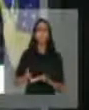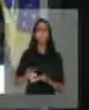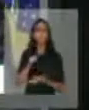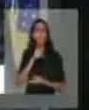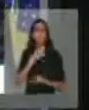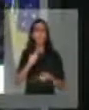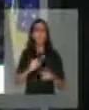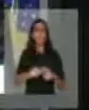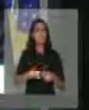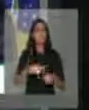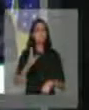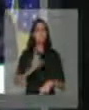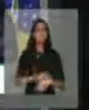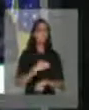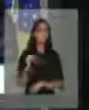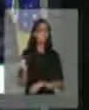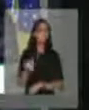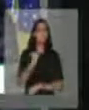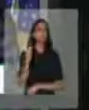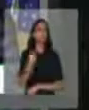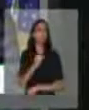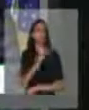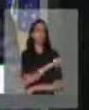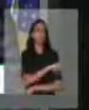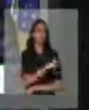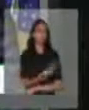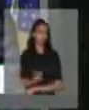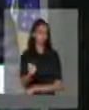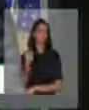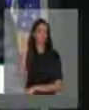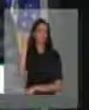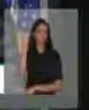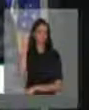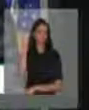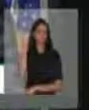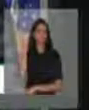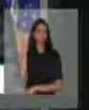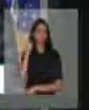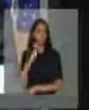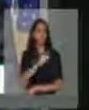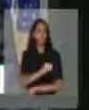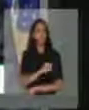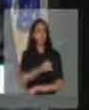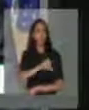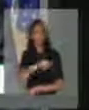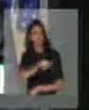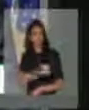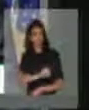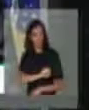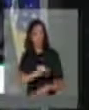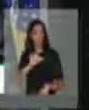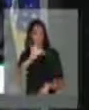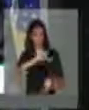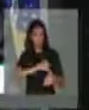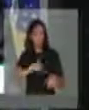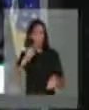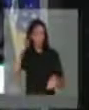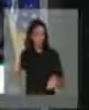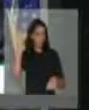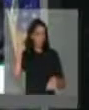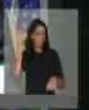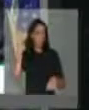na cidade mais importante do estado naquela época. Mesmo Oeiras sendo a capital, é bom lembrar